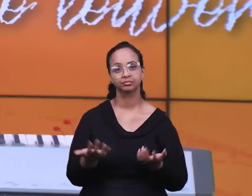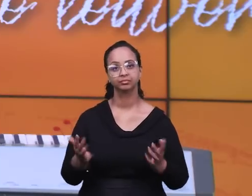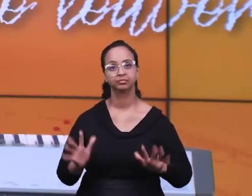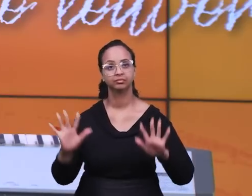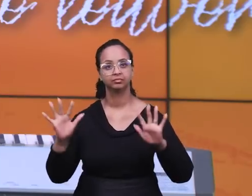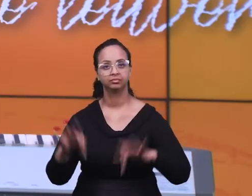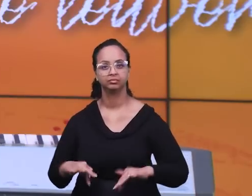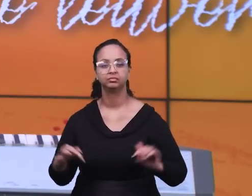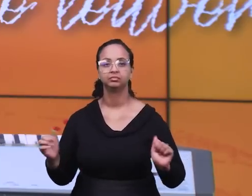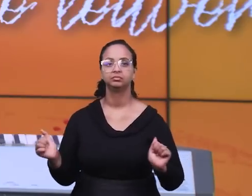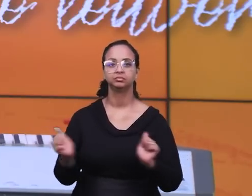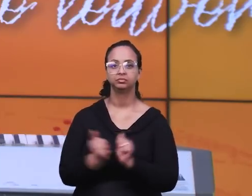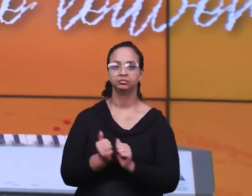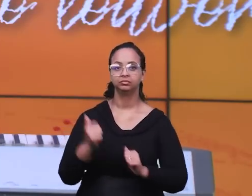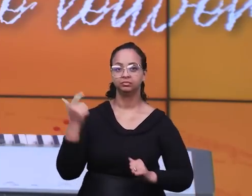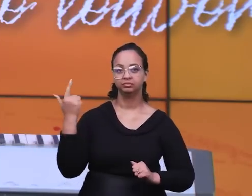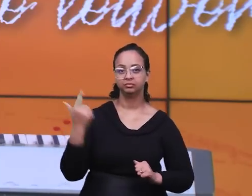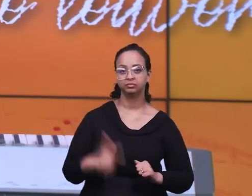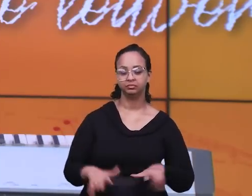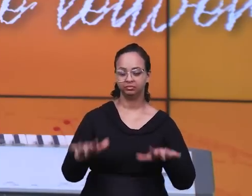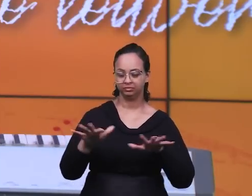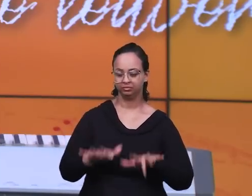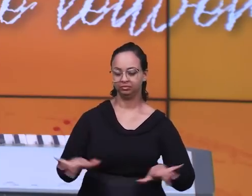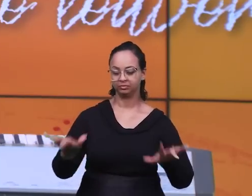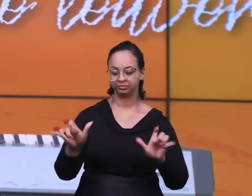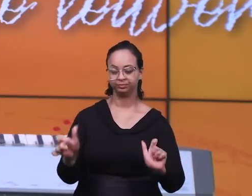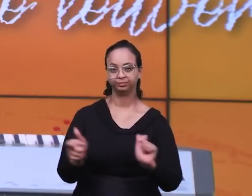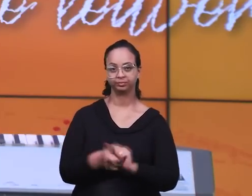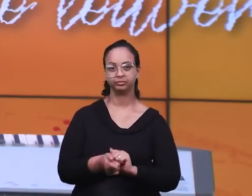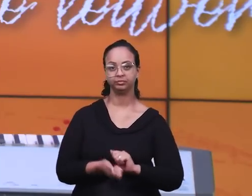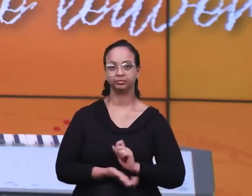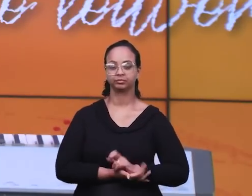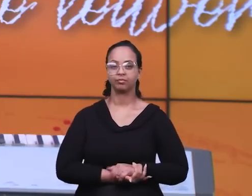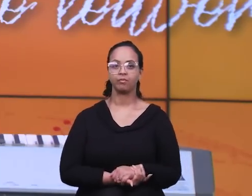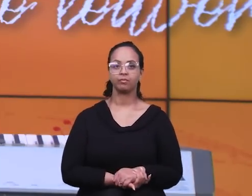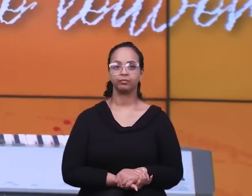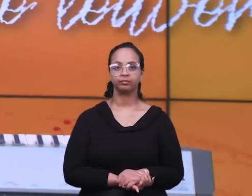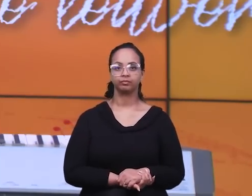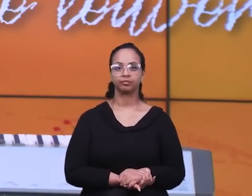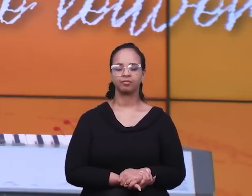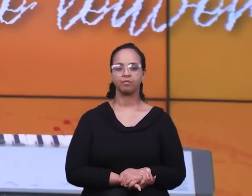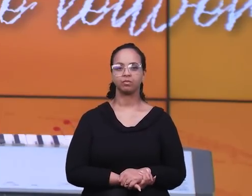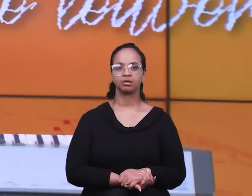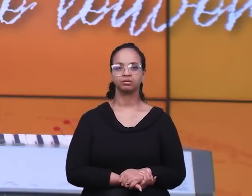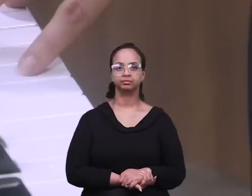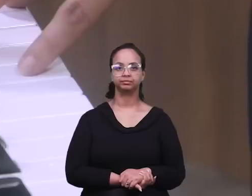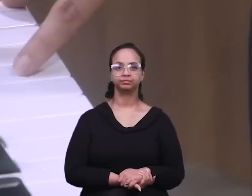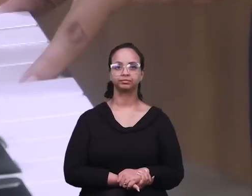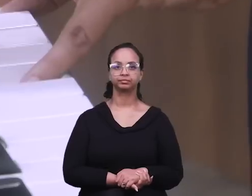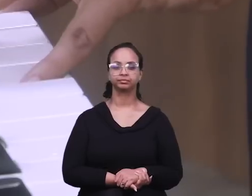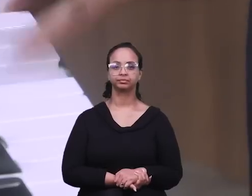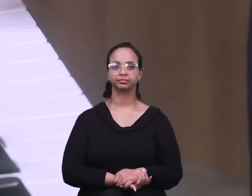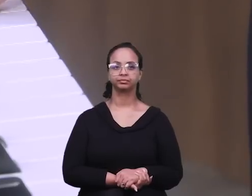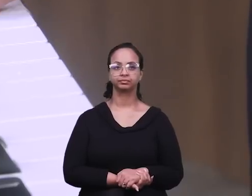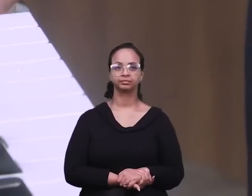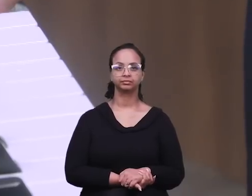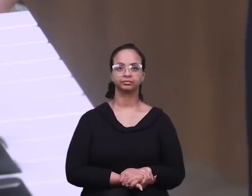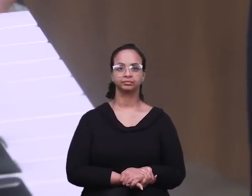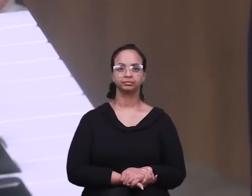E agora, para terminar, nós vamos tocar novamente de mãos juntas, junto com o áudio. Vamos lá.